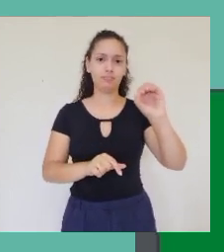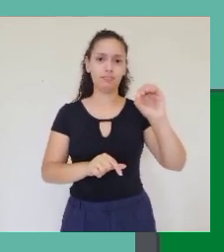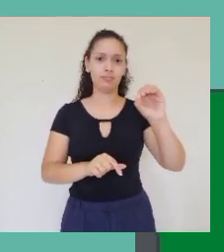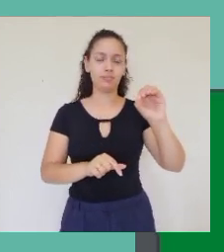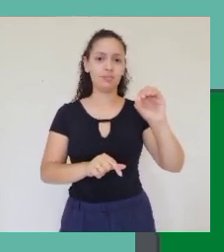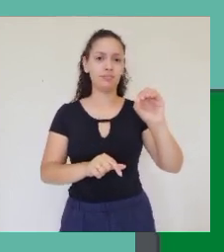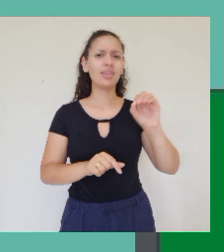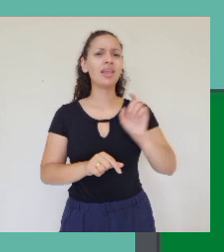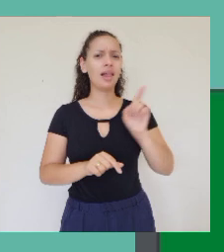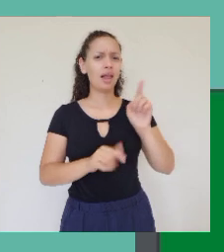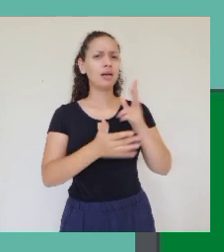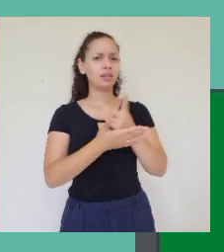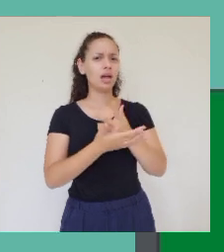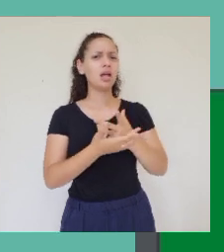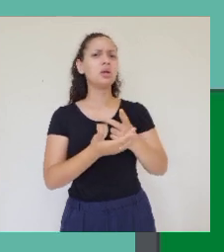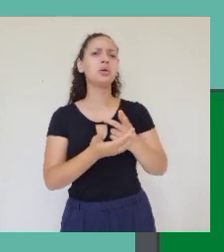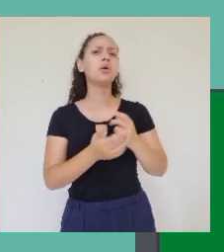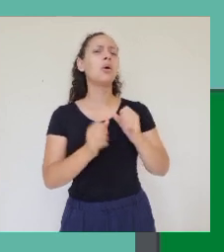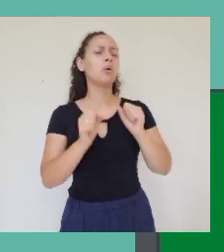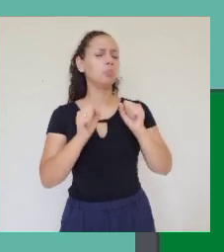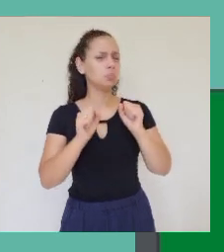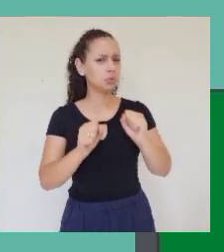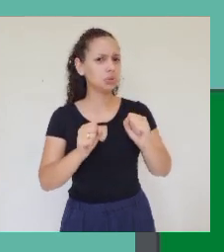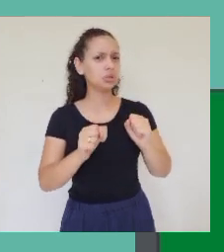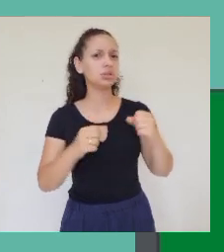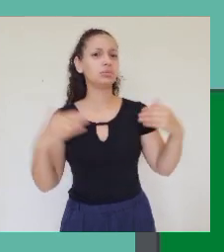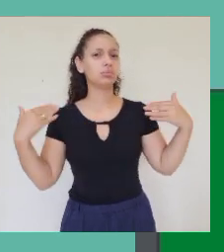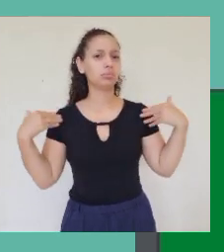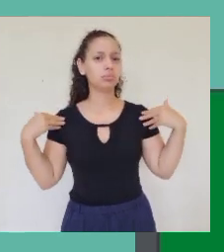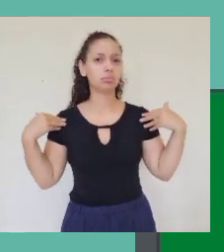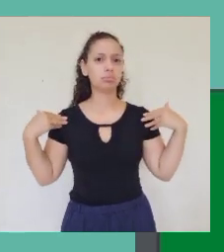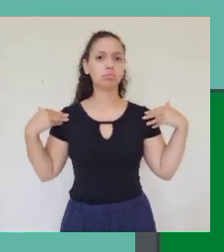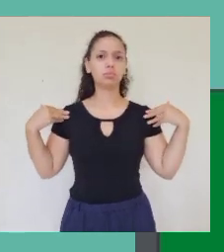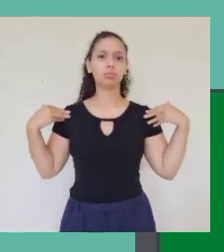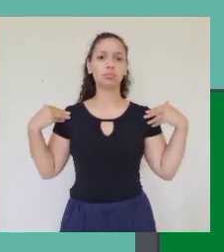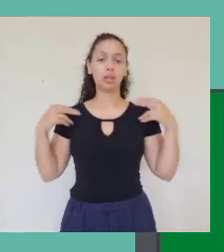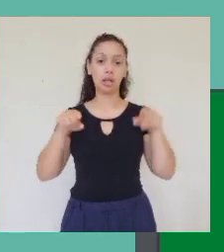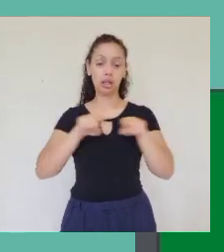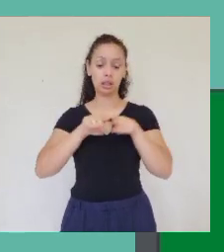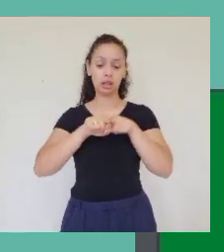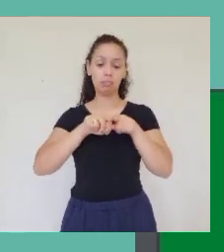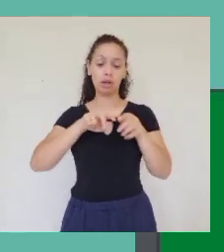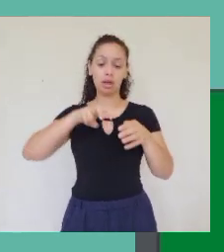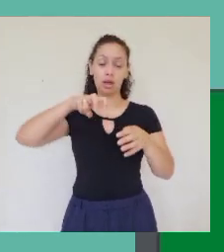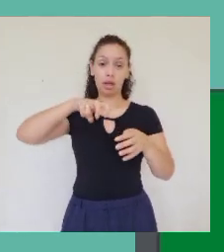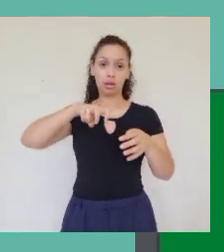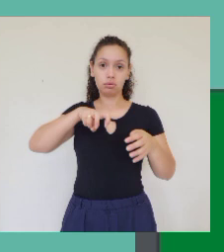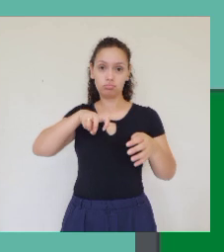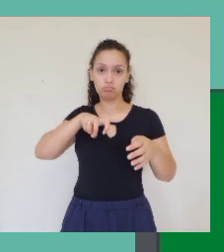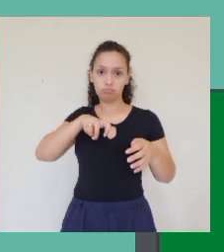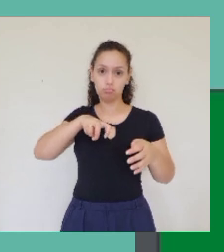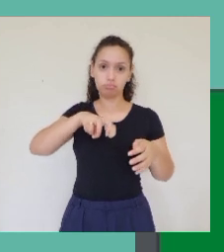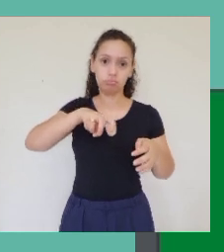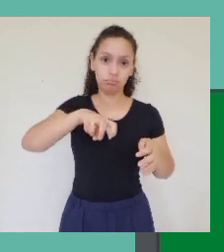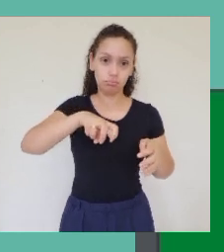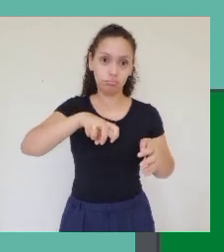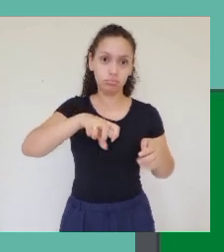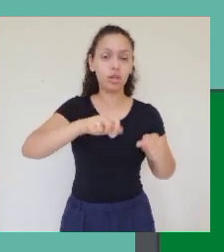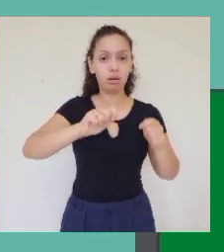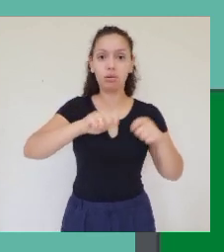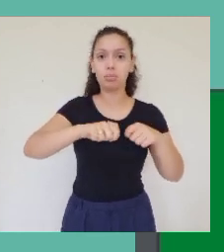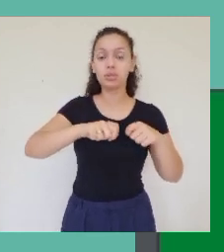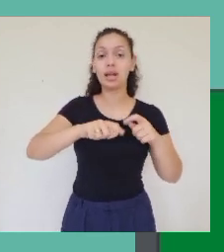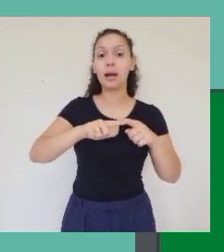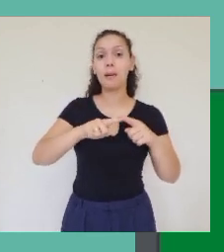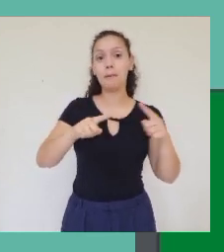costas um pouco mais apoiadas, a cadeira um pouco mais próxima, tá? Para apoiar um pouco a região torácica também. Mas aqui esse